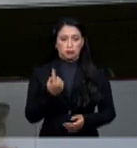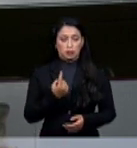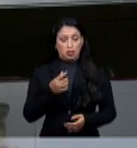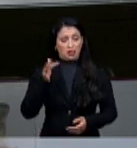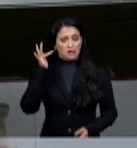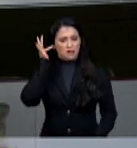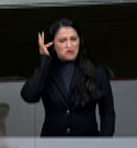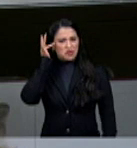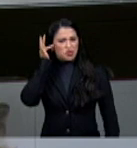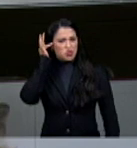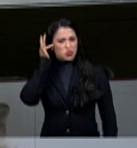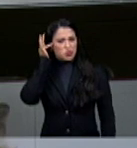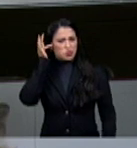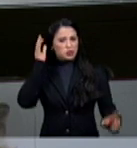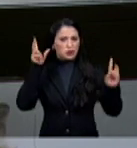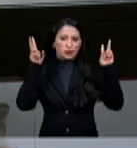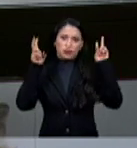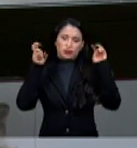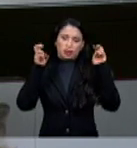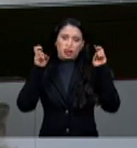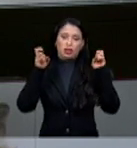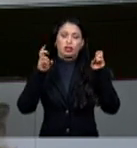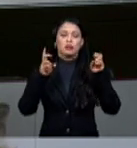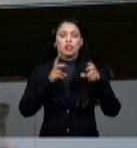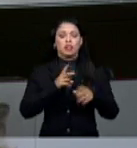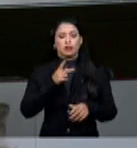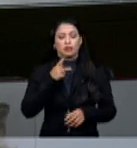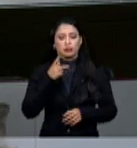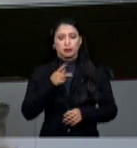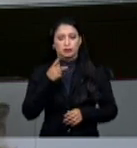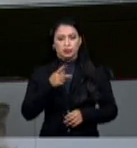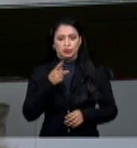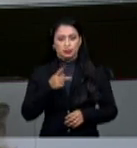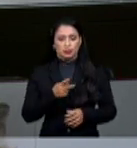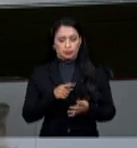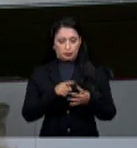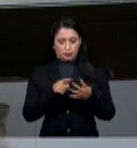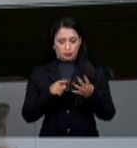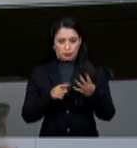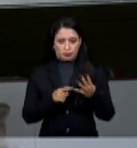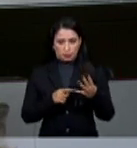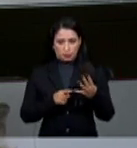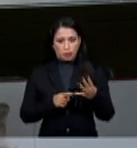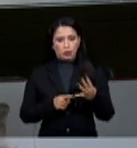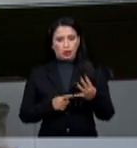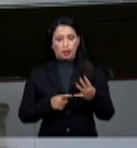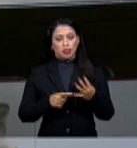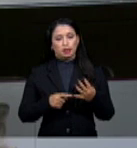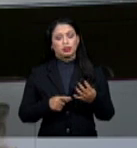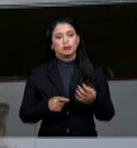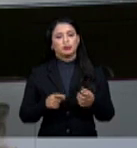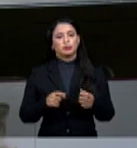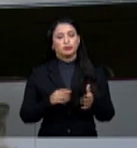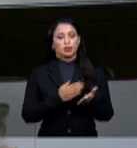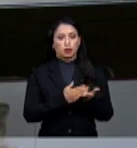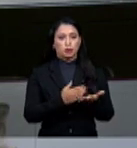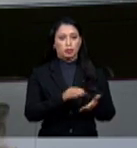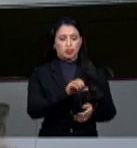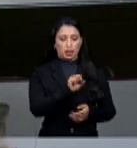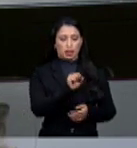filosófico a ser desenvolvido por 4 integrantes desta mesa. Inicialmente, Samara